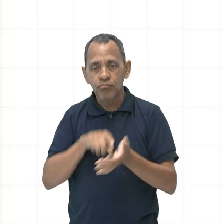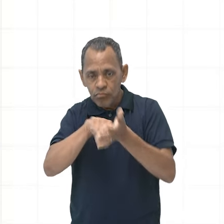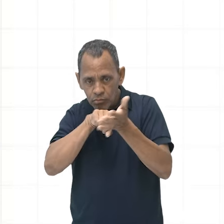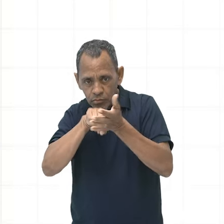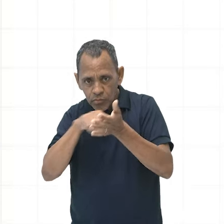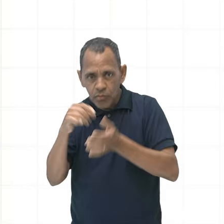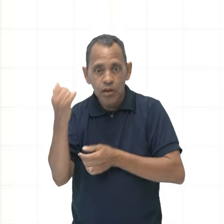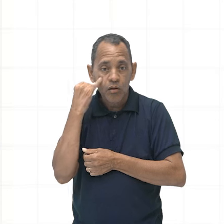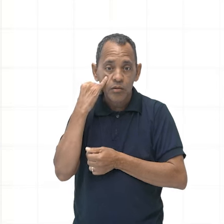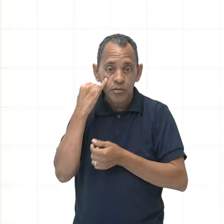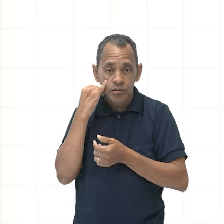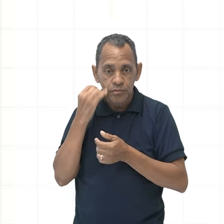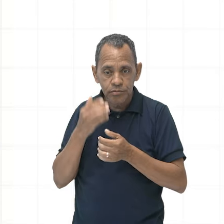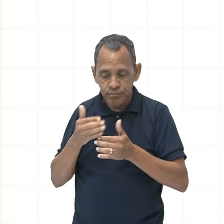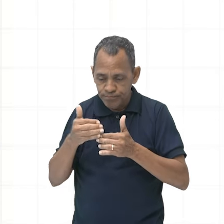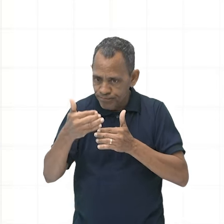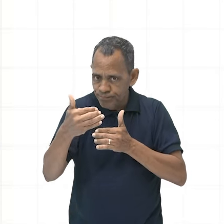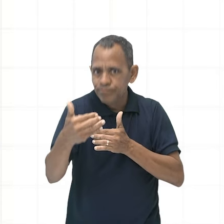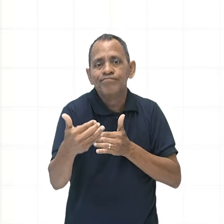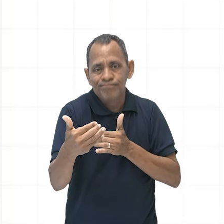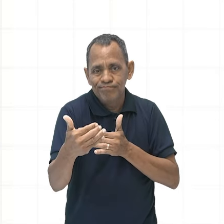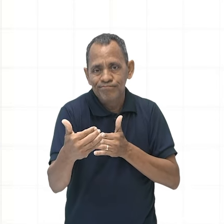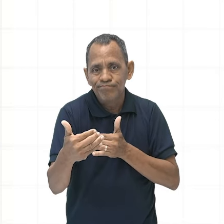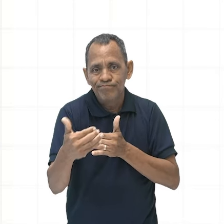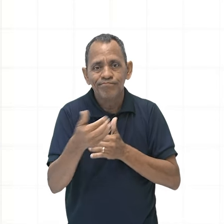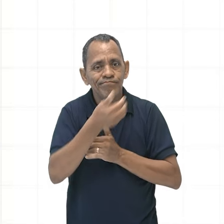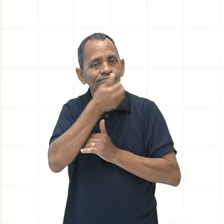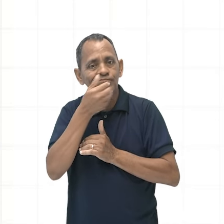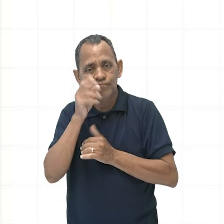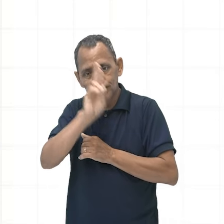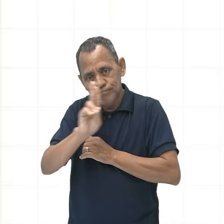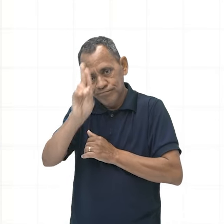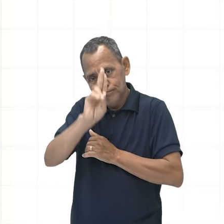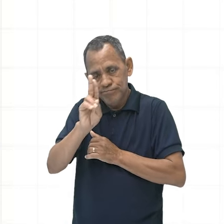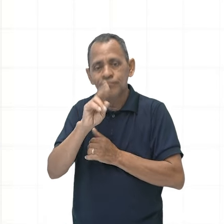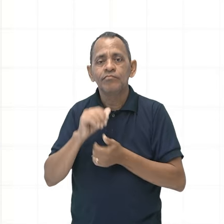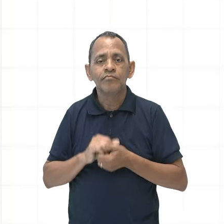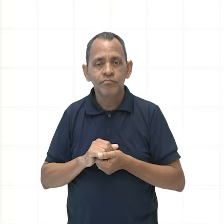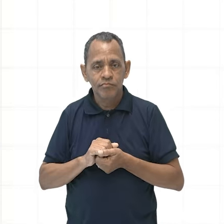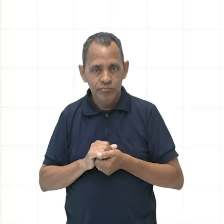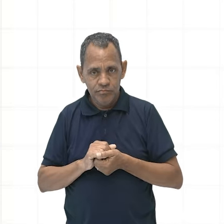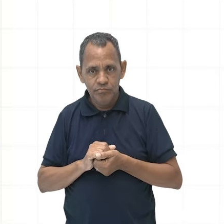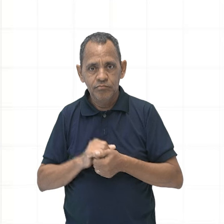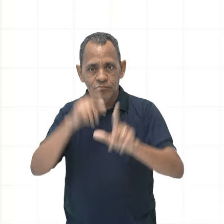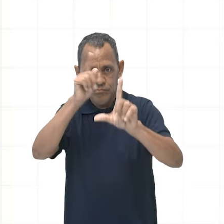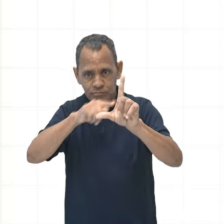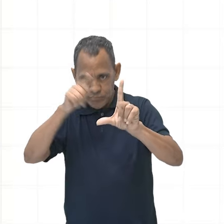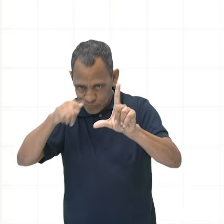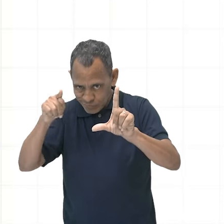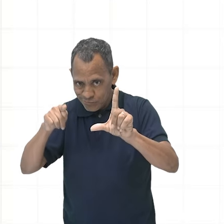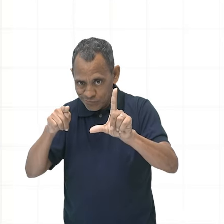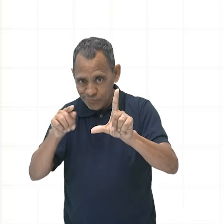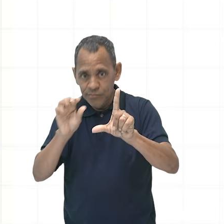de uma ou mais variáveis, o mais indicado é a gente utilizar o gráfico de linhas. Como vocês estão vendo